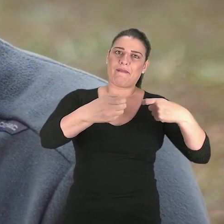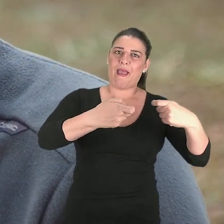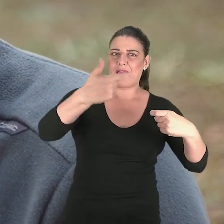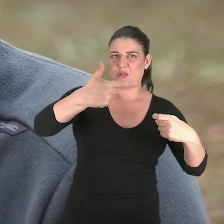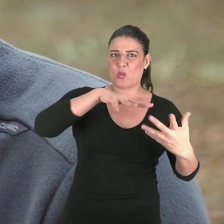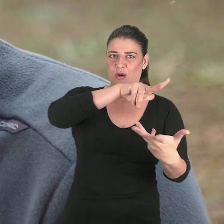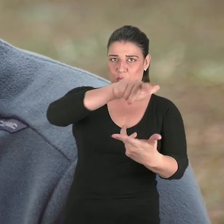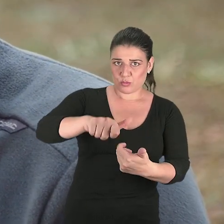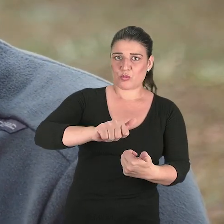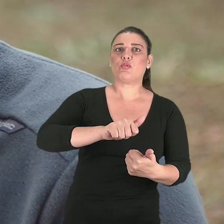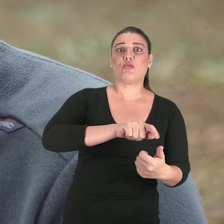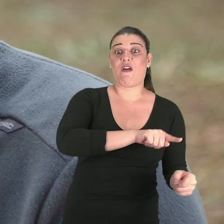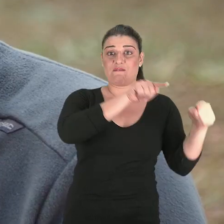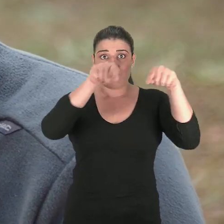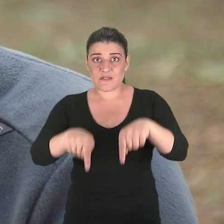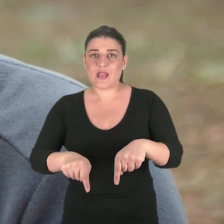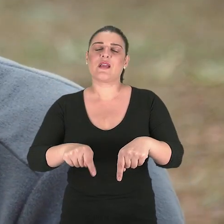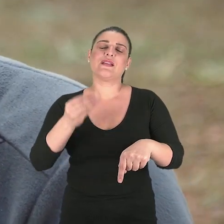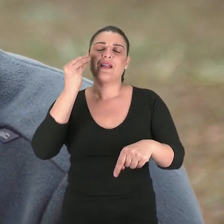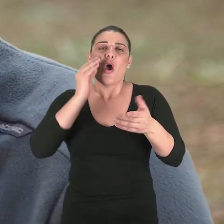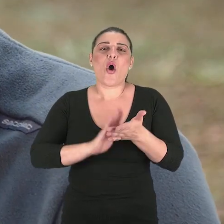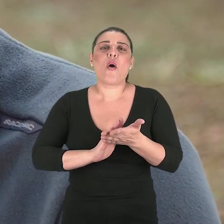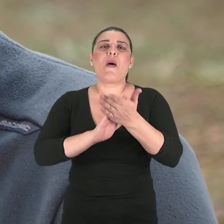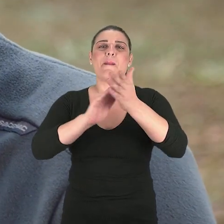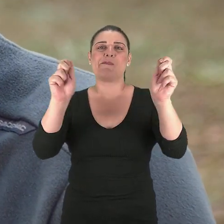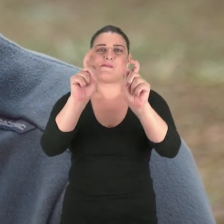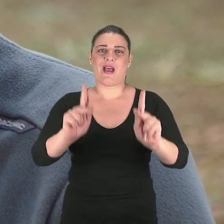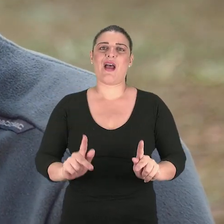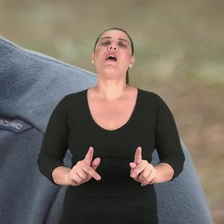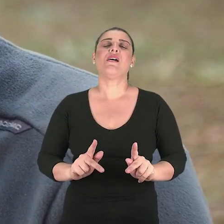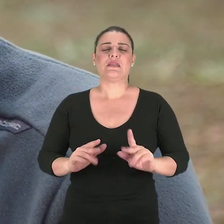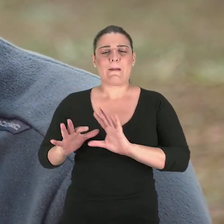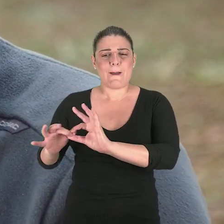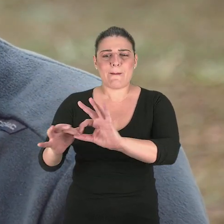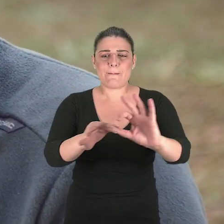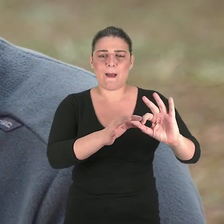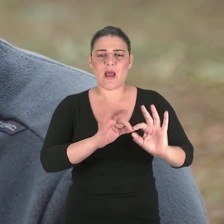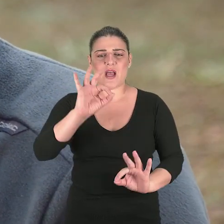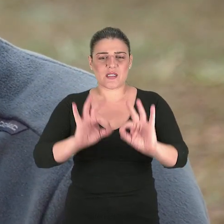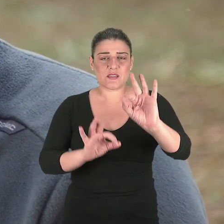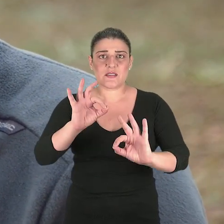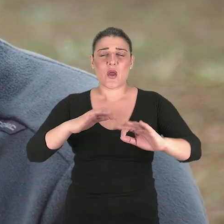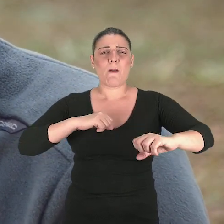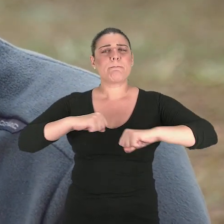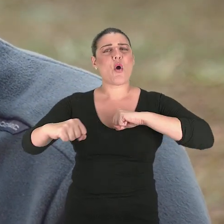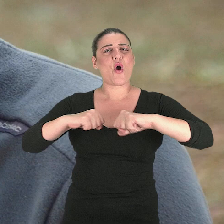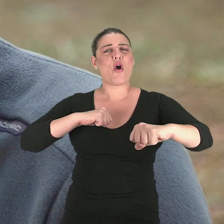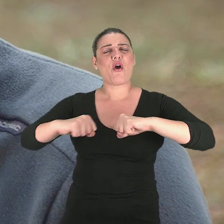Segunda Guerra Mundial, talvez até para comemorar a paz, né, se uniram e geraram um movimento